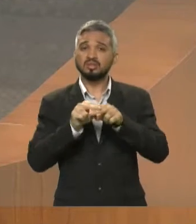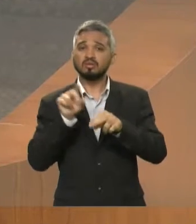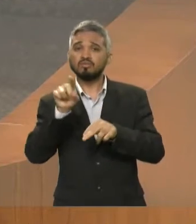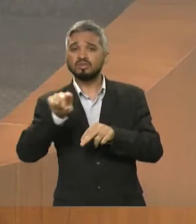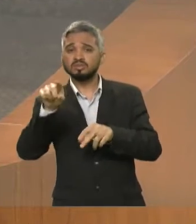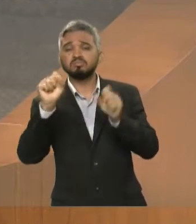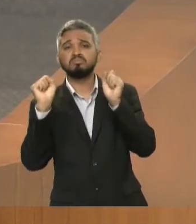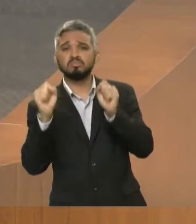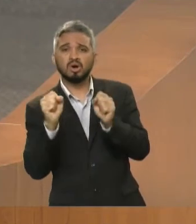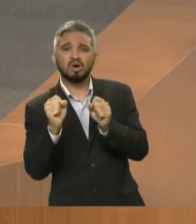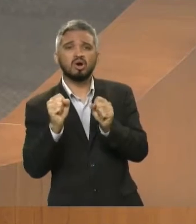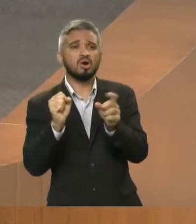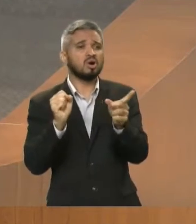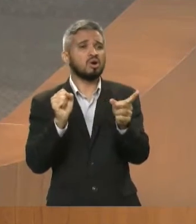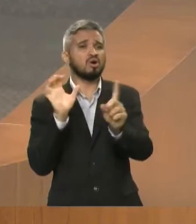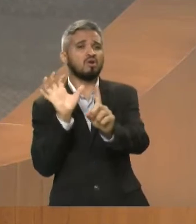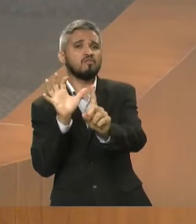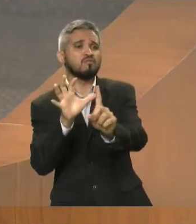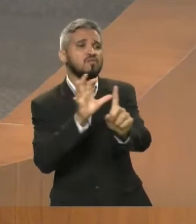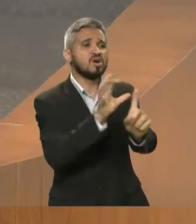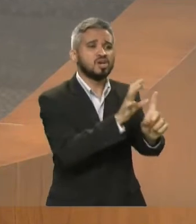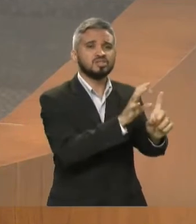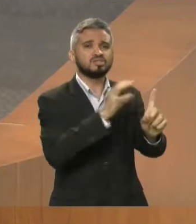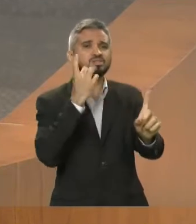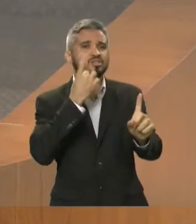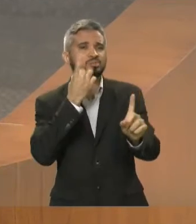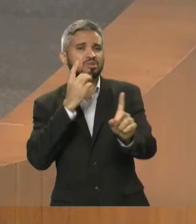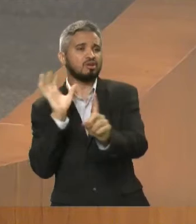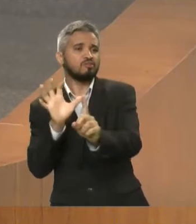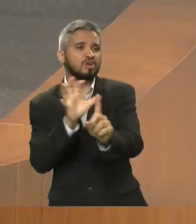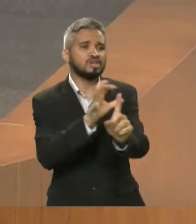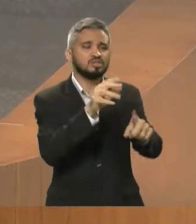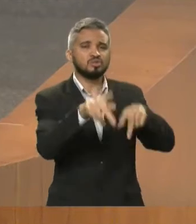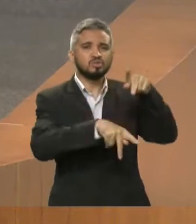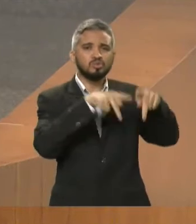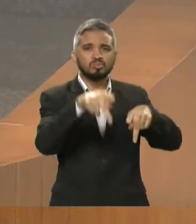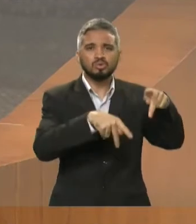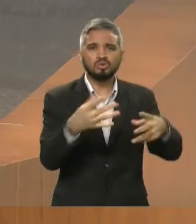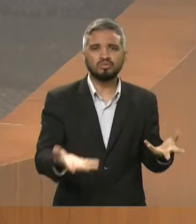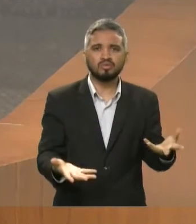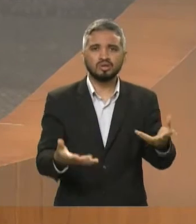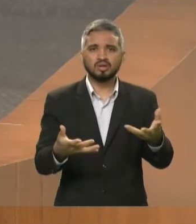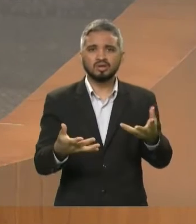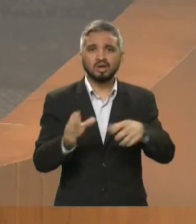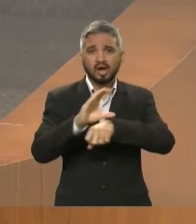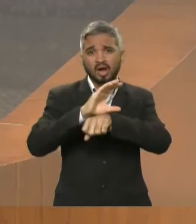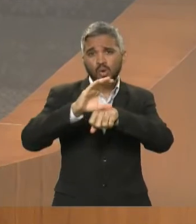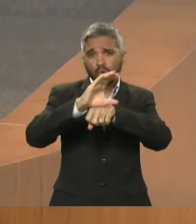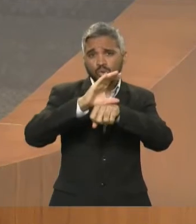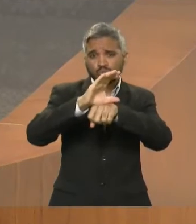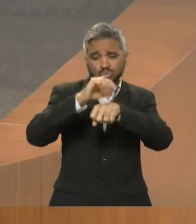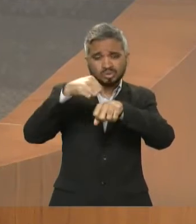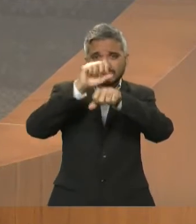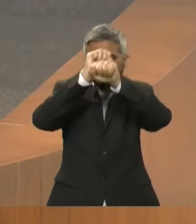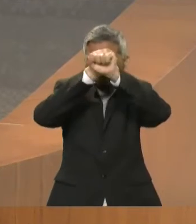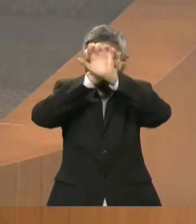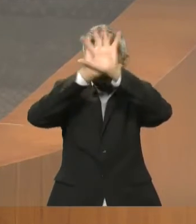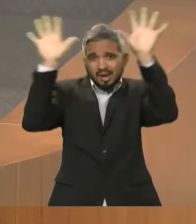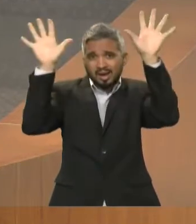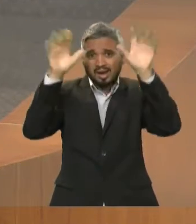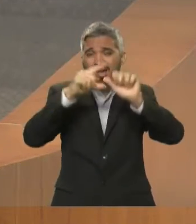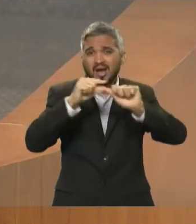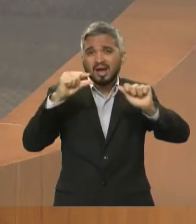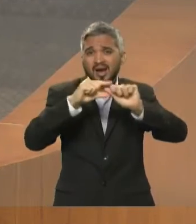a Assembleia. Convença o povo do Maranhão. A Constituição é bem clara. A Constituição do Estado, seu artigo